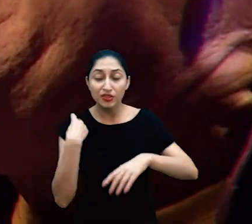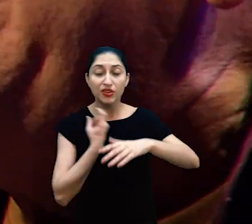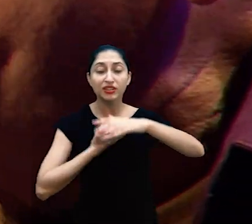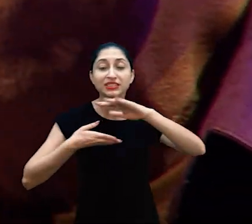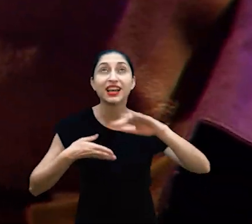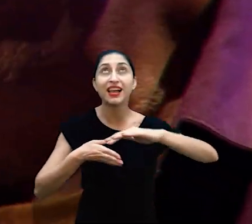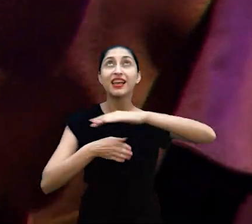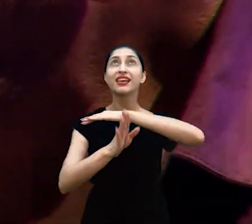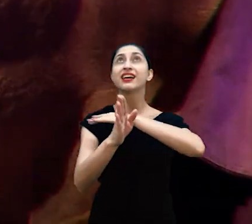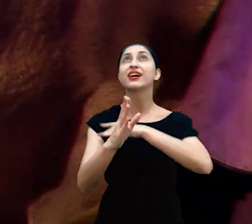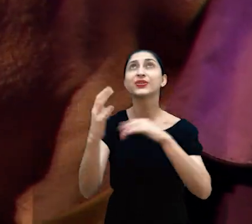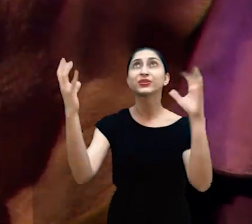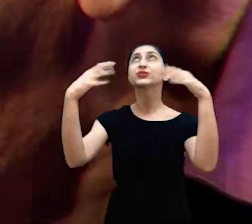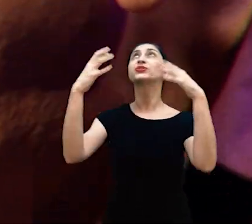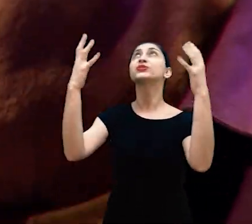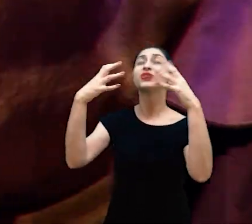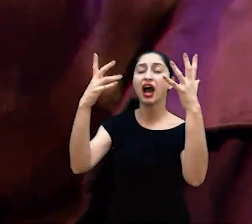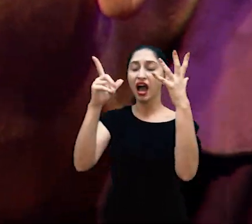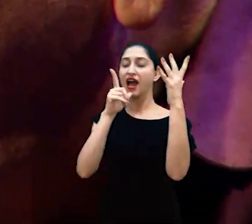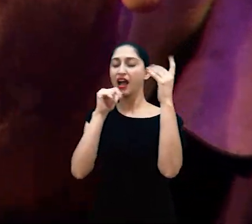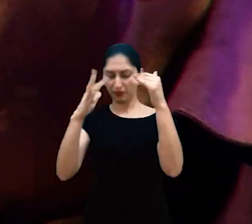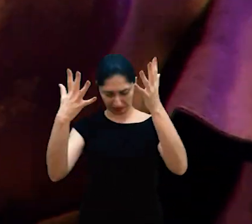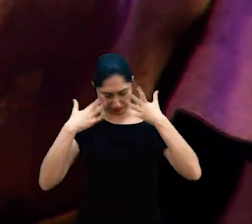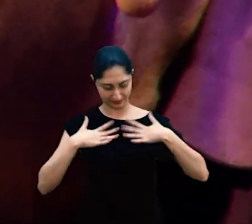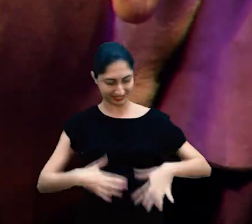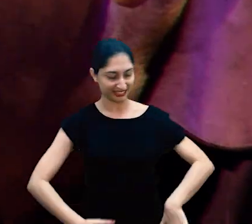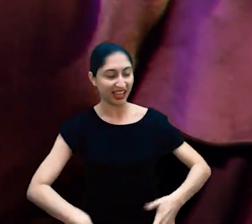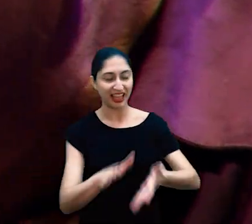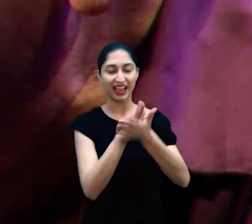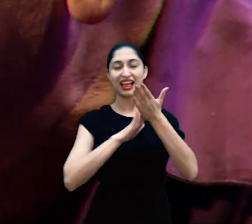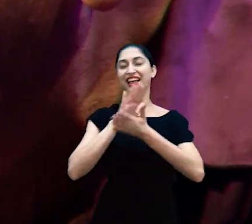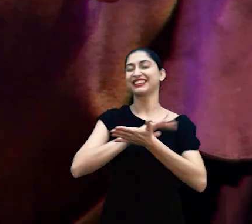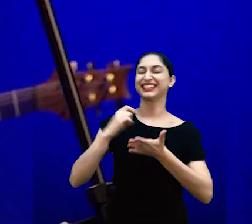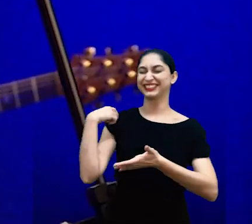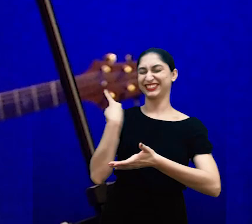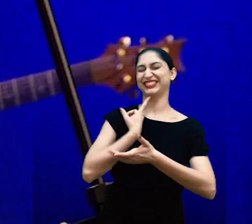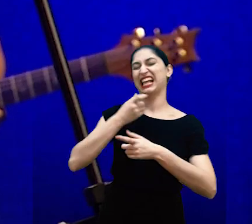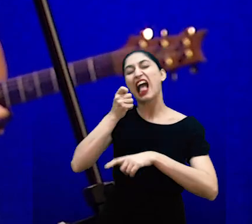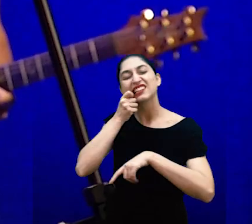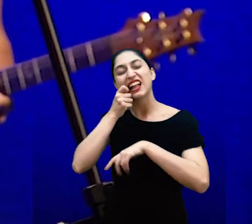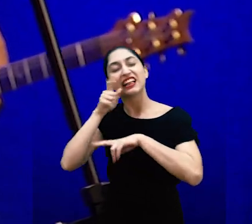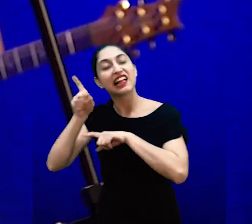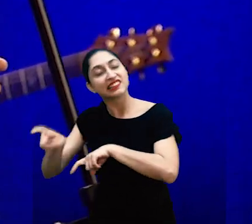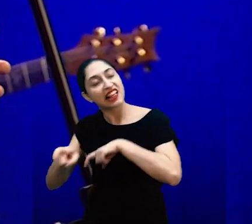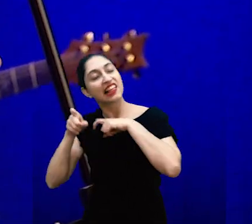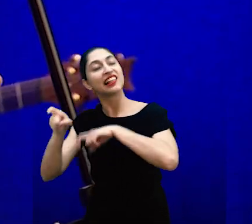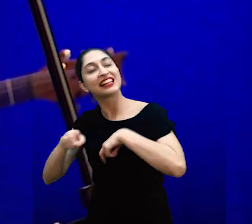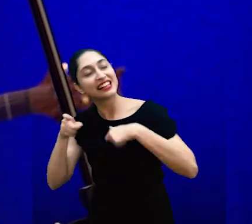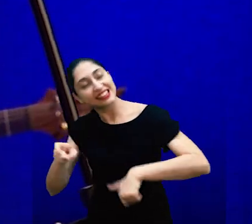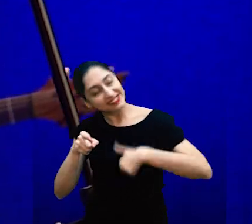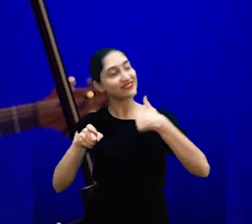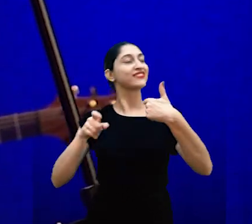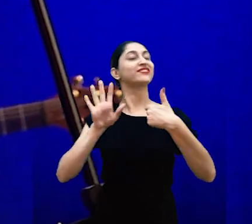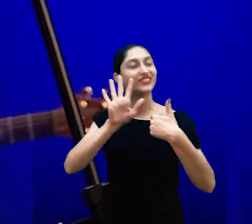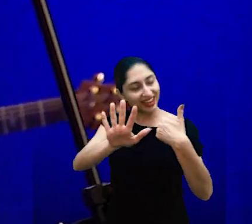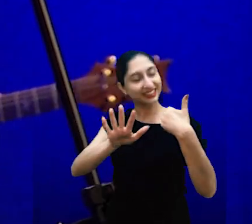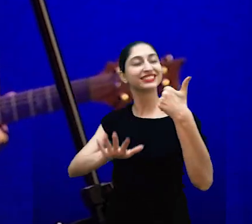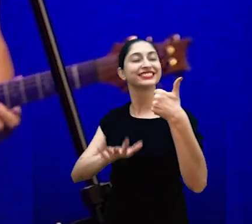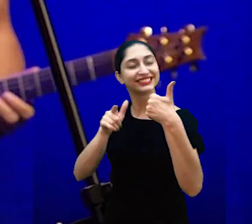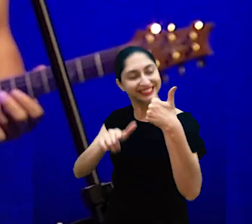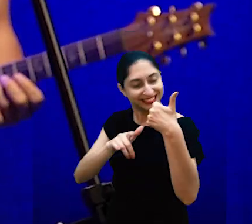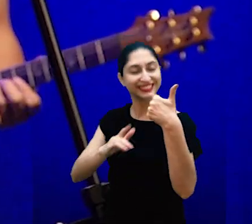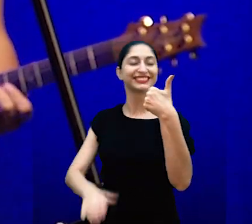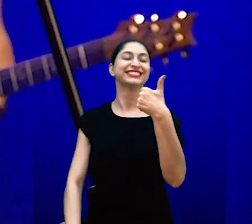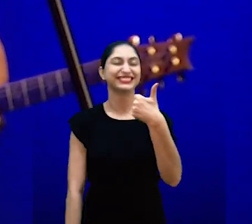Nós entra na chuva e nem moia. Eu é love you, nós é jeca, mas é joia. Nós entra na chuva e nem